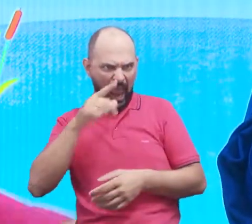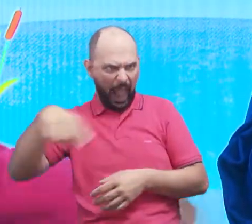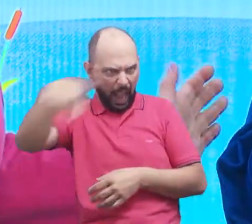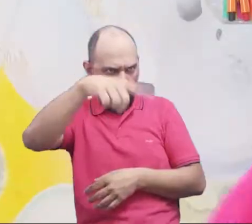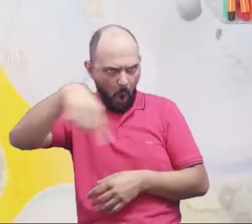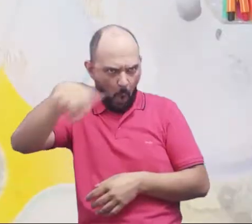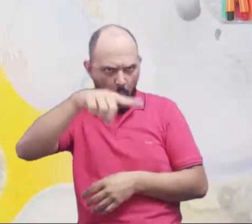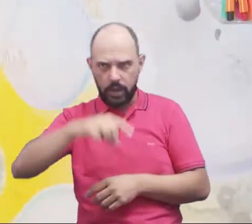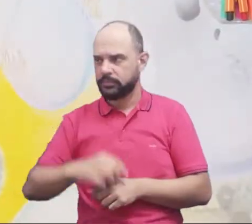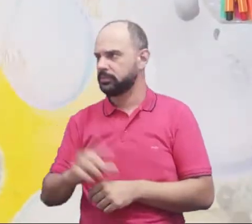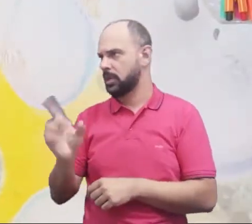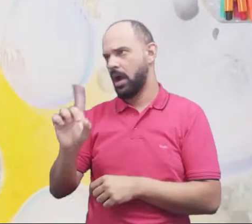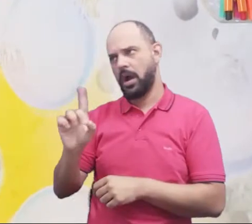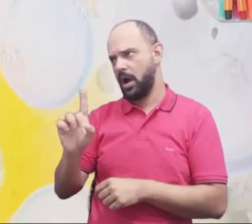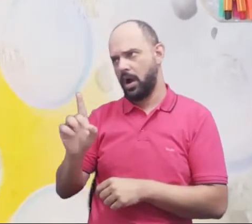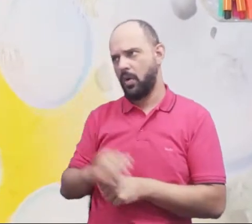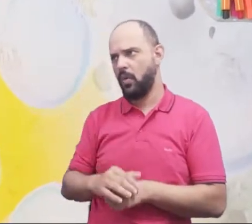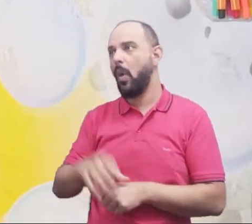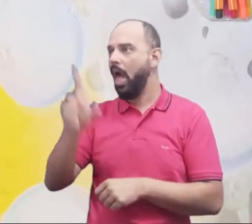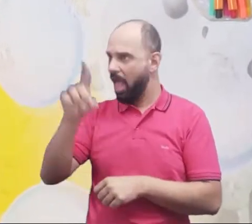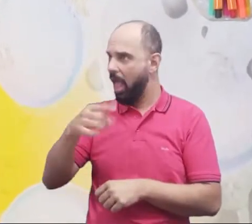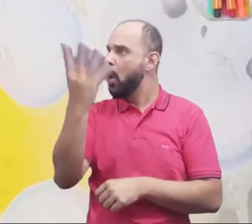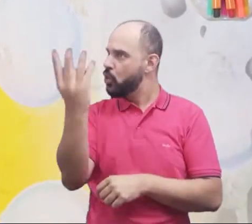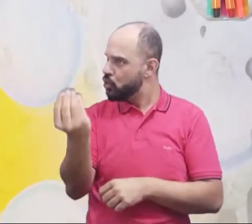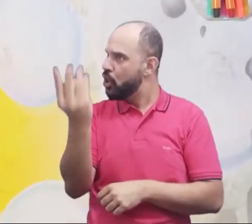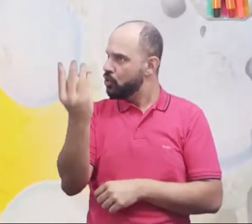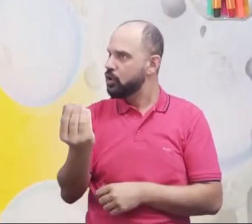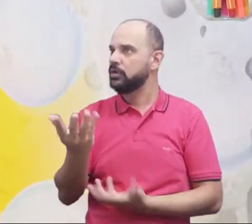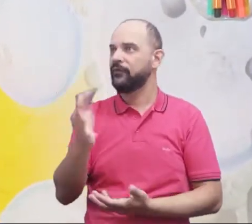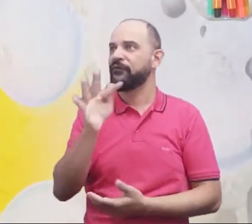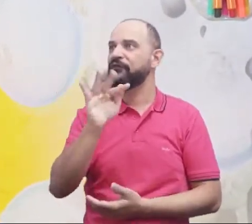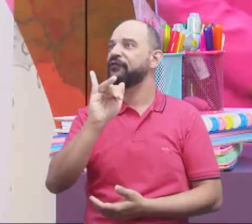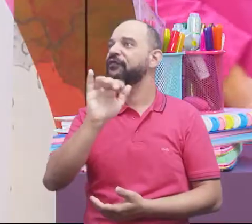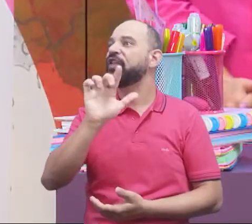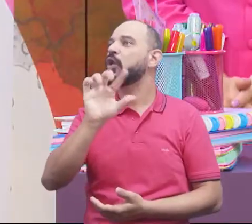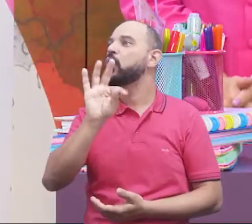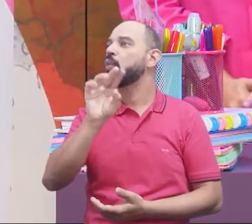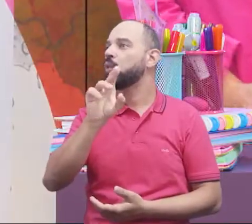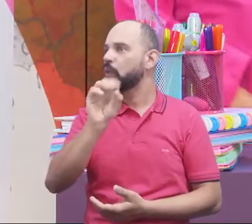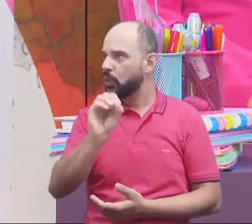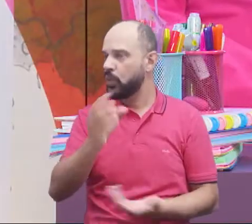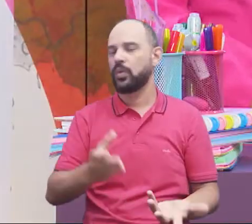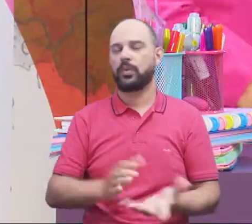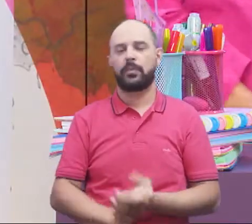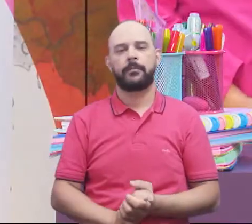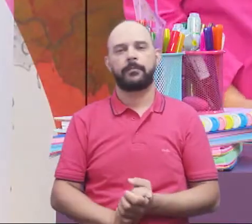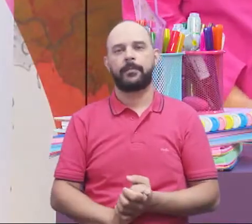lagoa? Claro que não, né, Dona Chicória? Essa é do filtro.